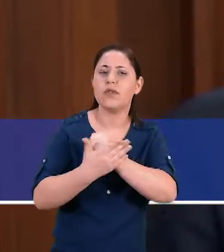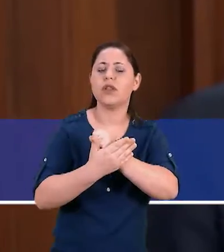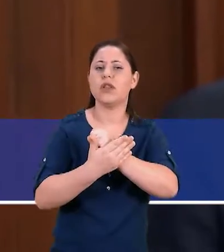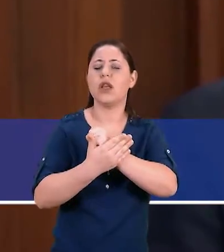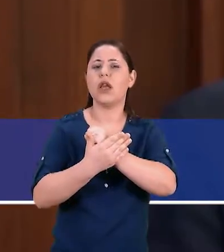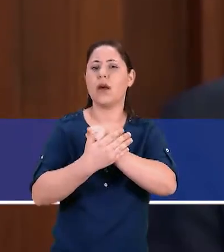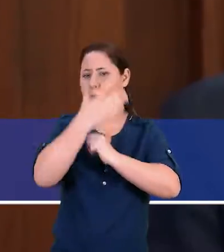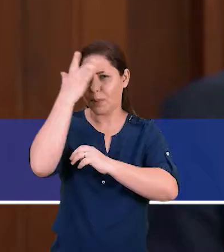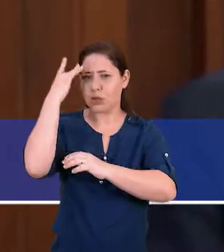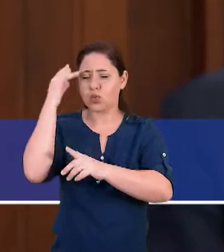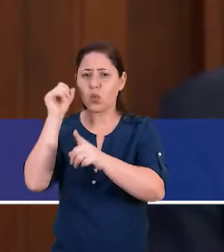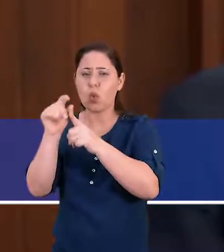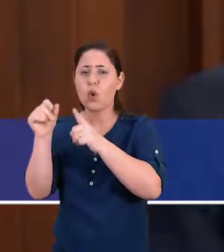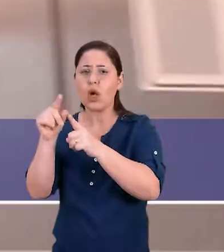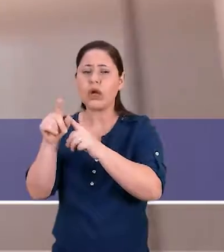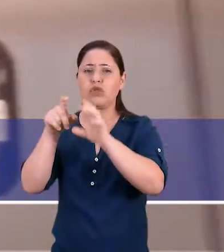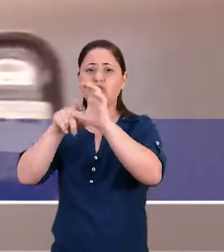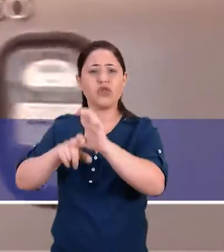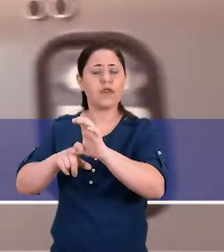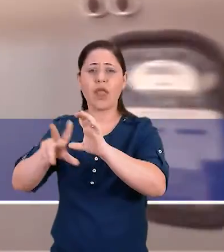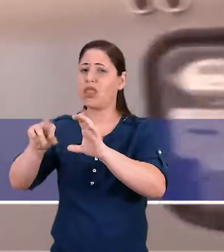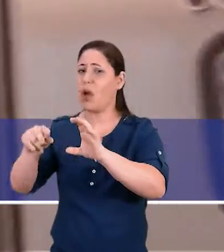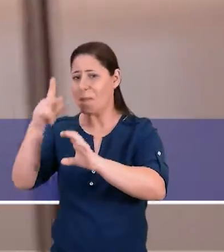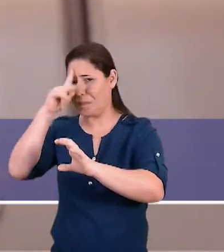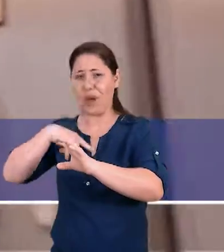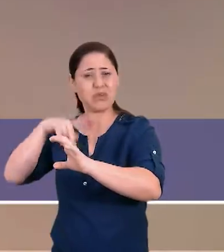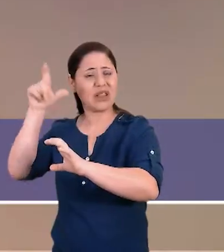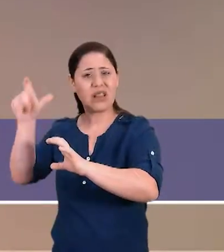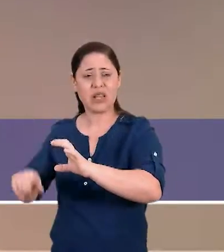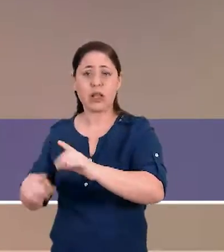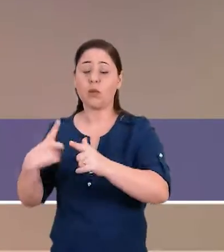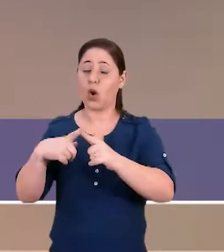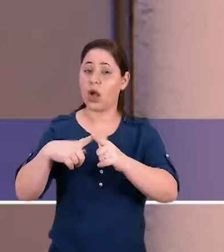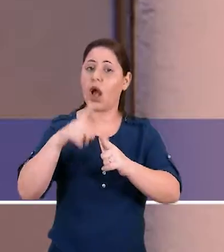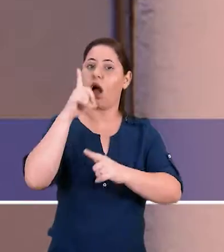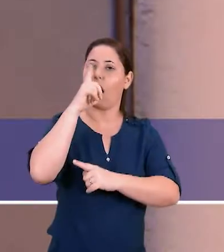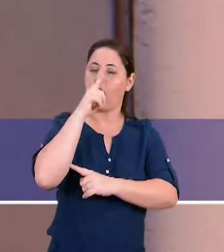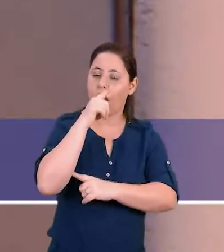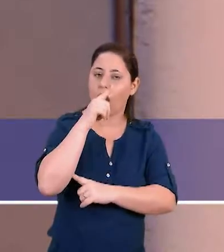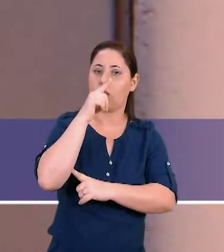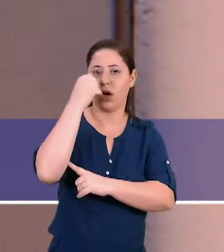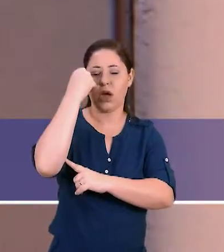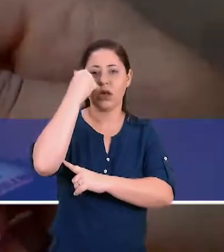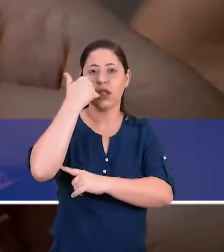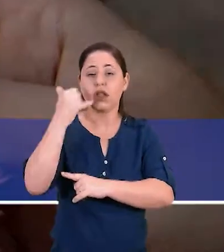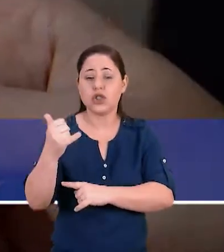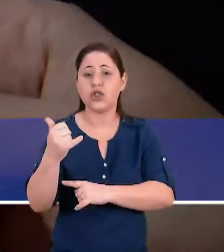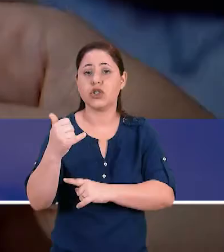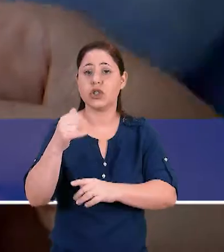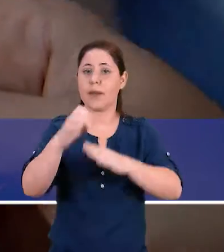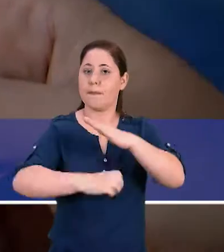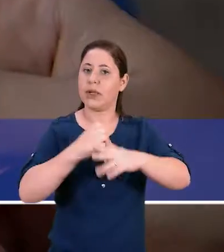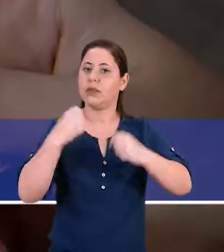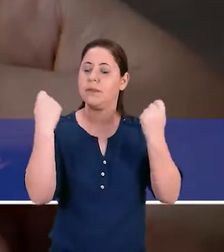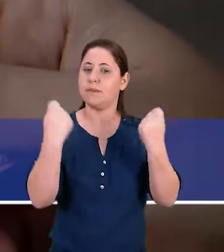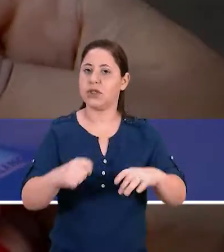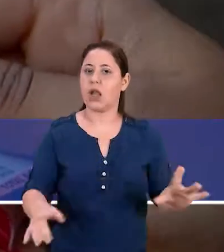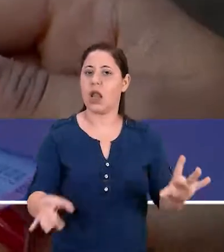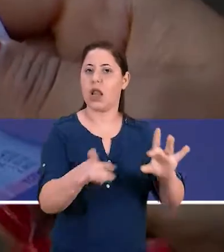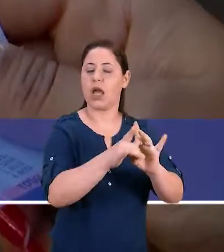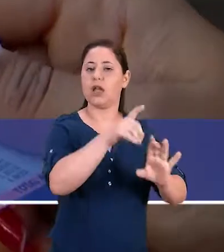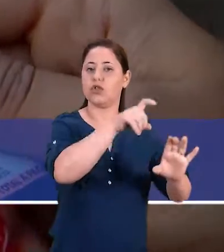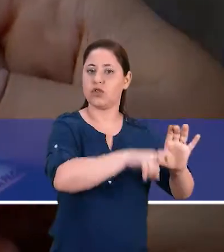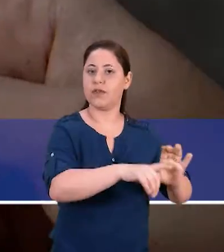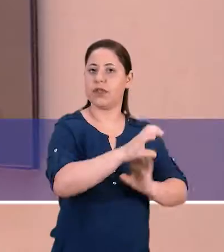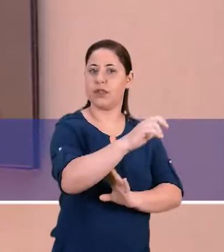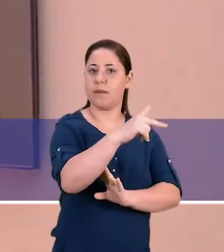consumidores de cobrança indevida, pois as empresas prestadoras de serviços de água e energia devem vincular a titularidade